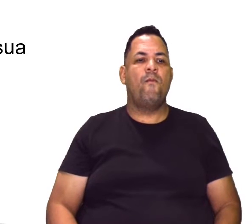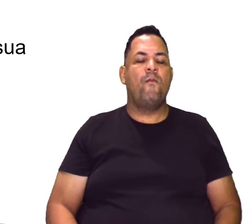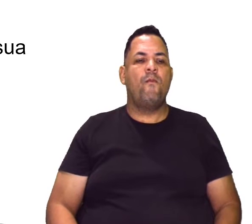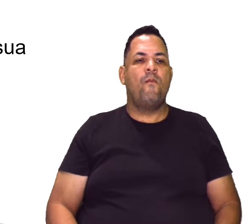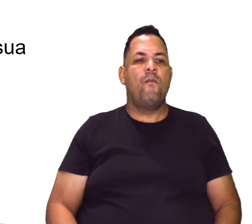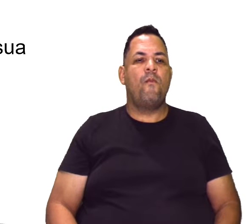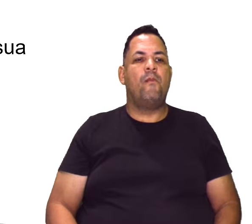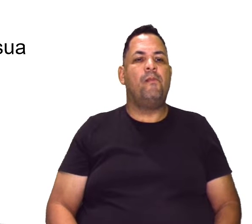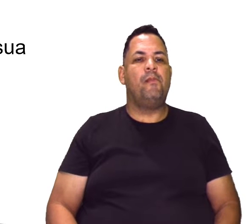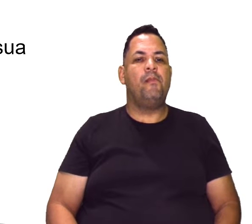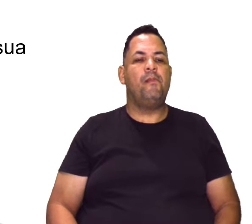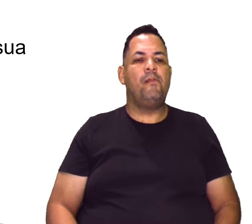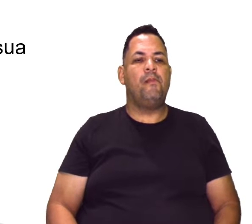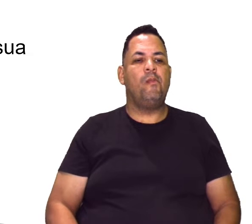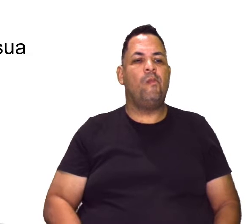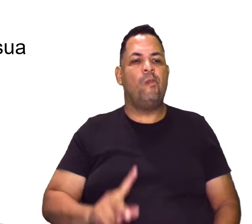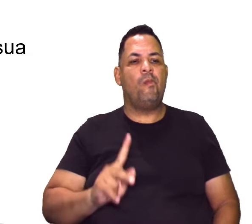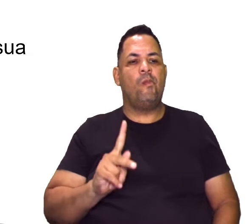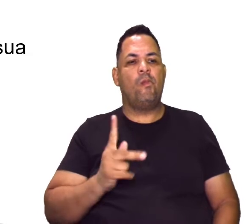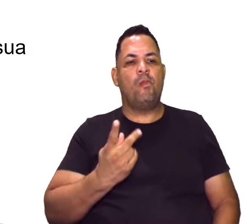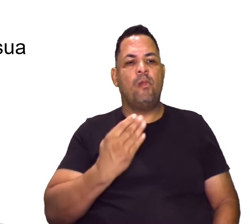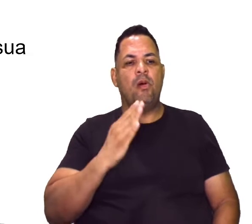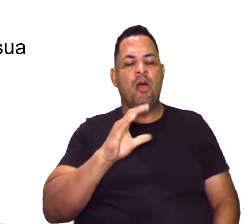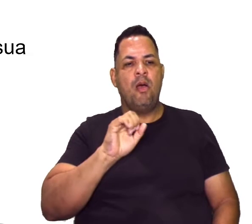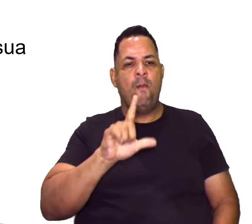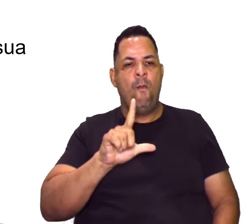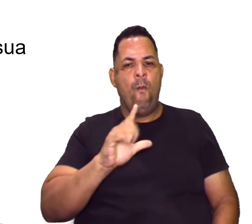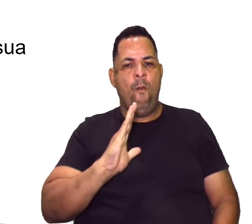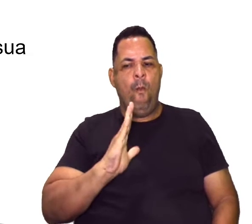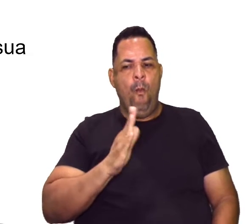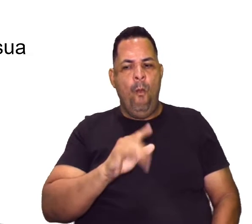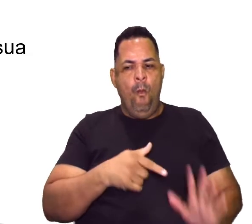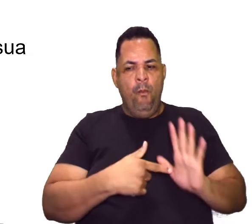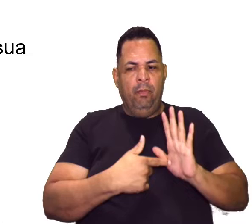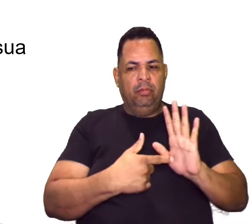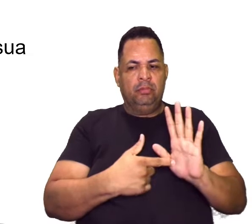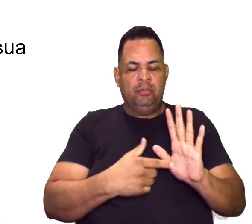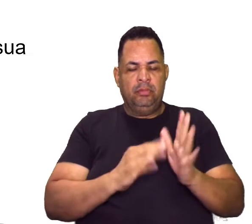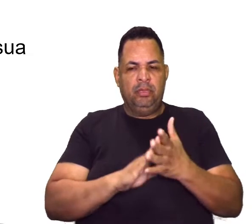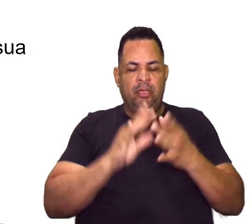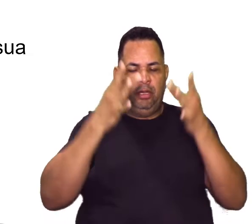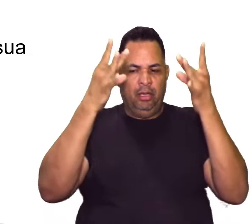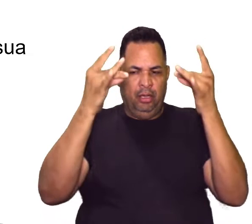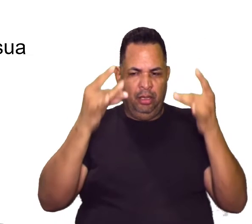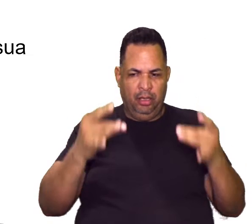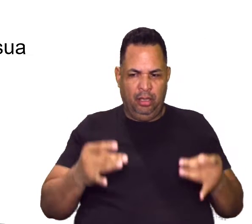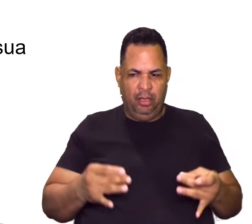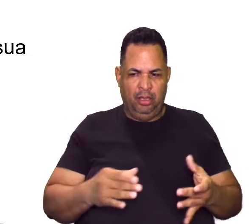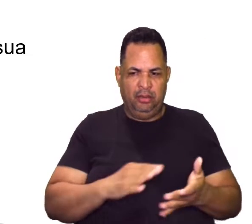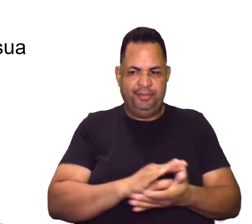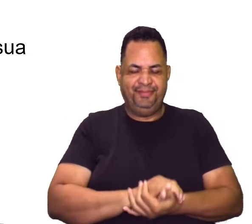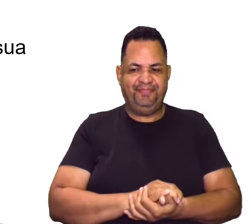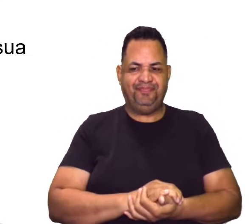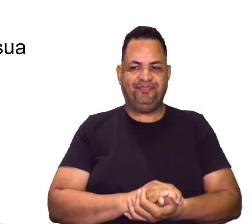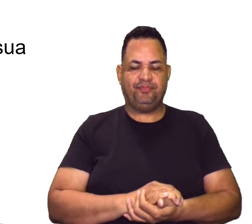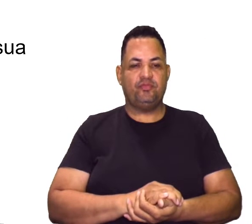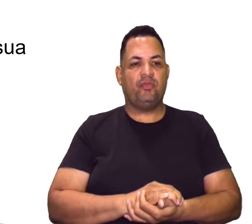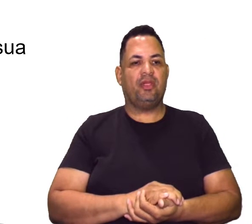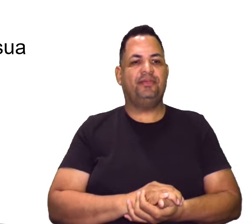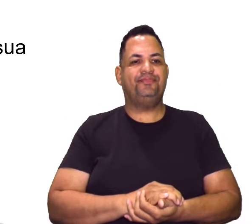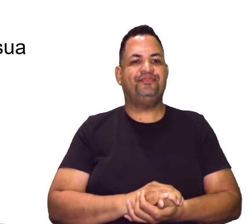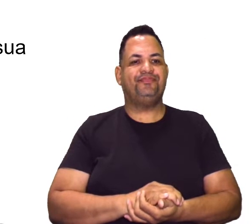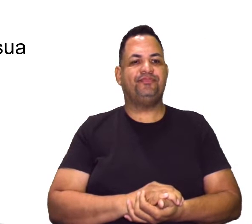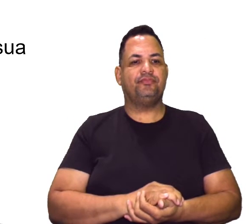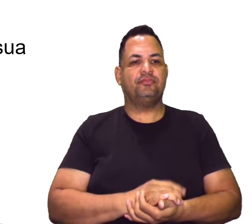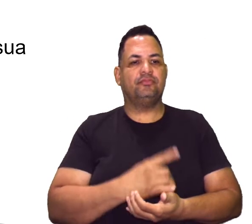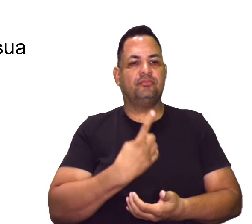diz o seguinte, o HCl, eu já falei para vocês, né, explicando detalhadamente lá na alternativa,